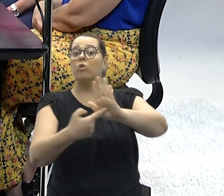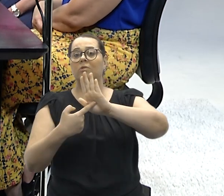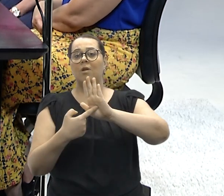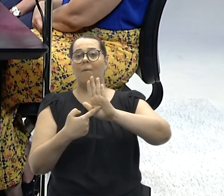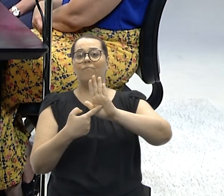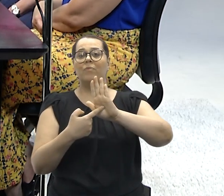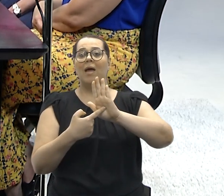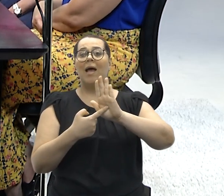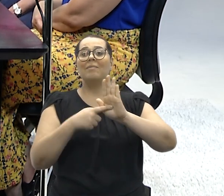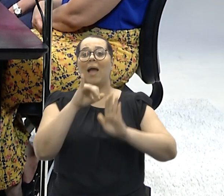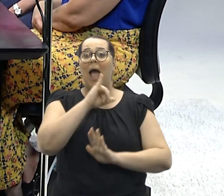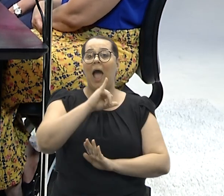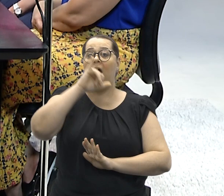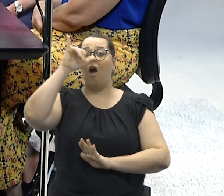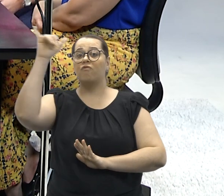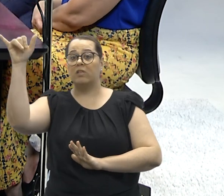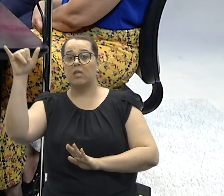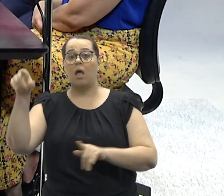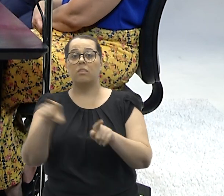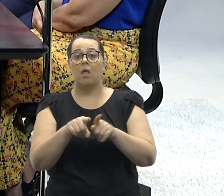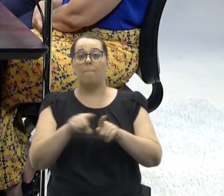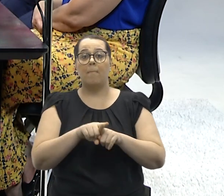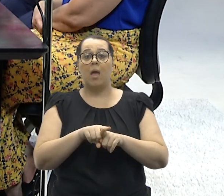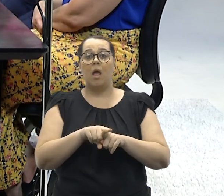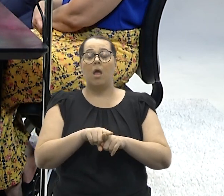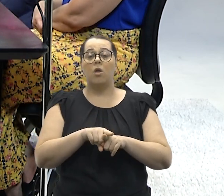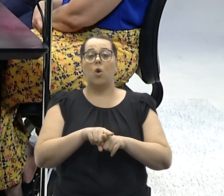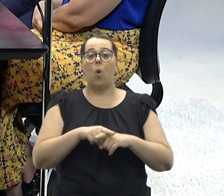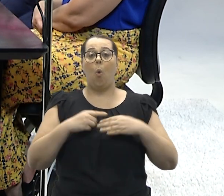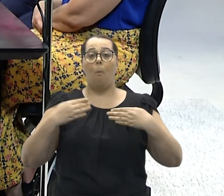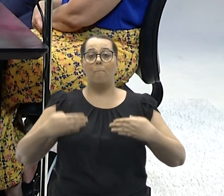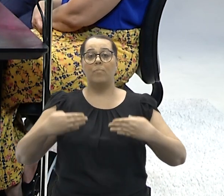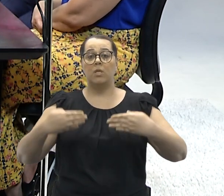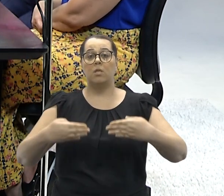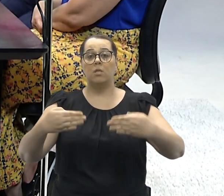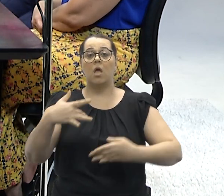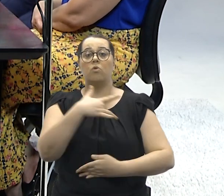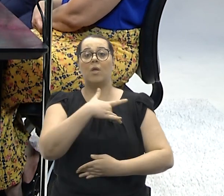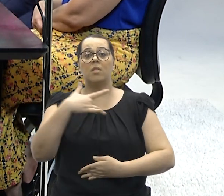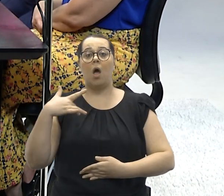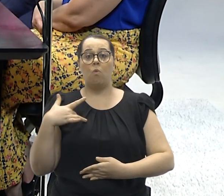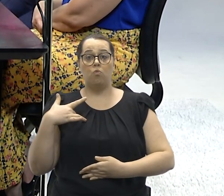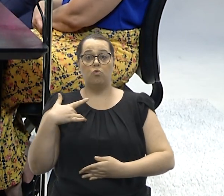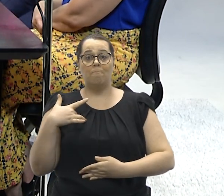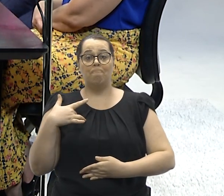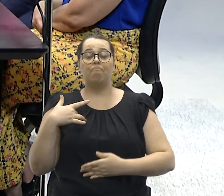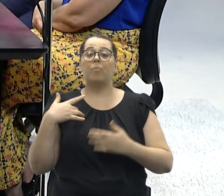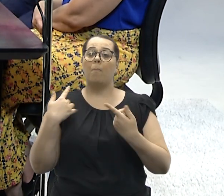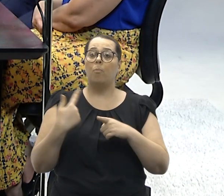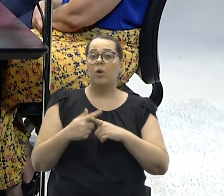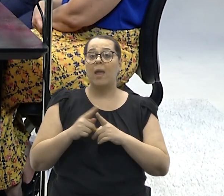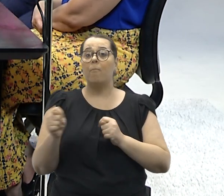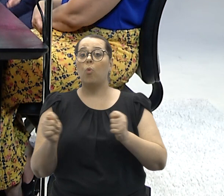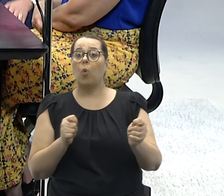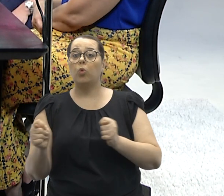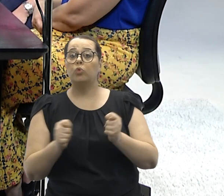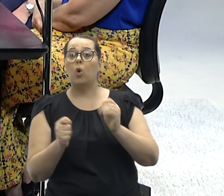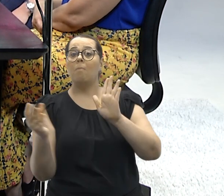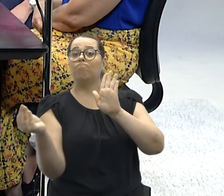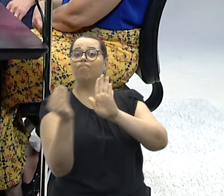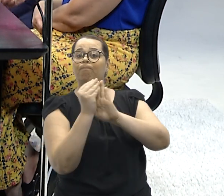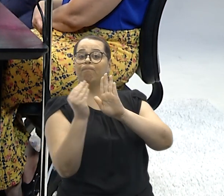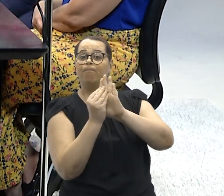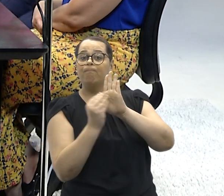notificação para o Ministério da Saúde, exatamente para que se possa exercer o controle, as atividades de prevenção e outras